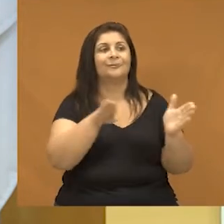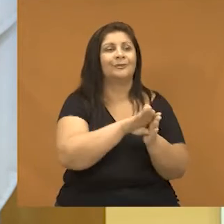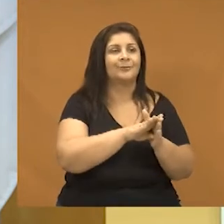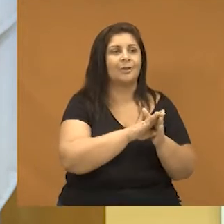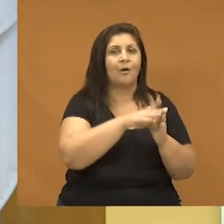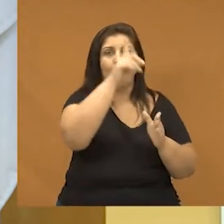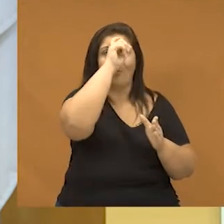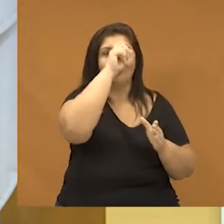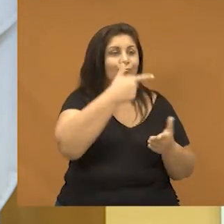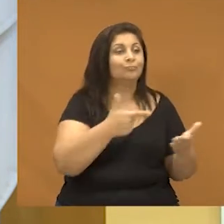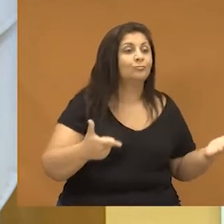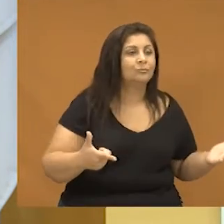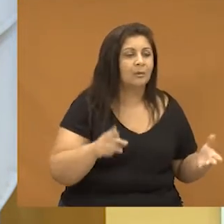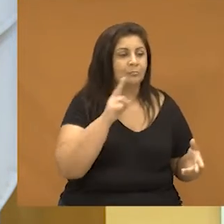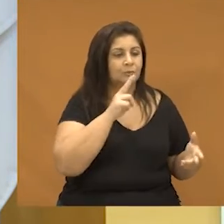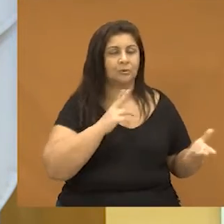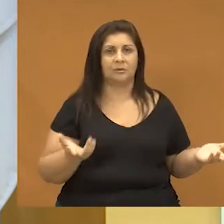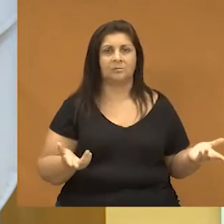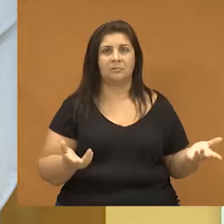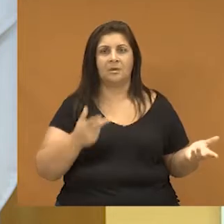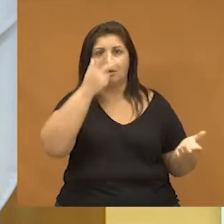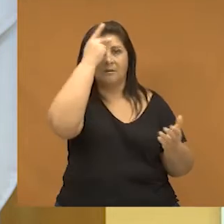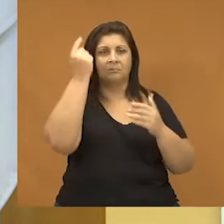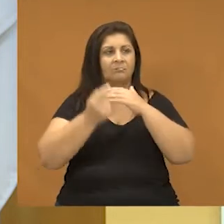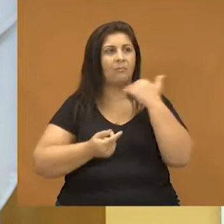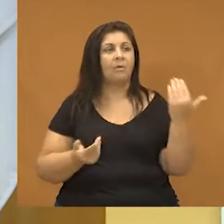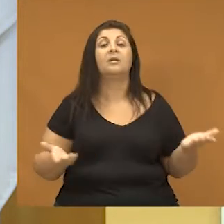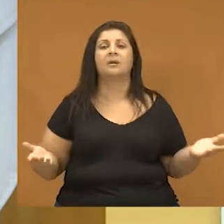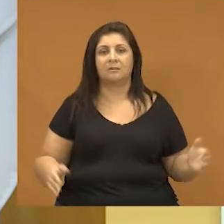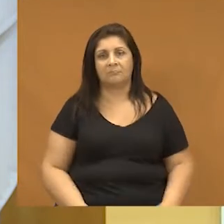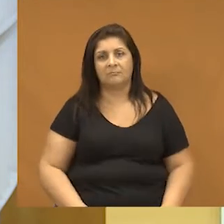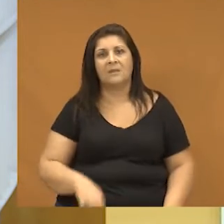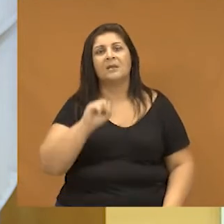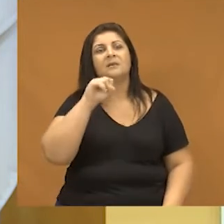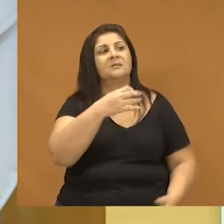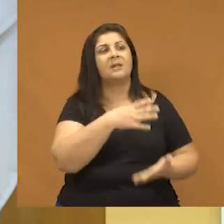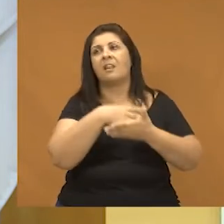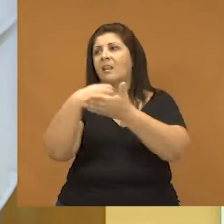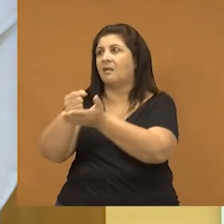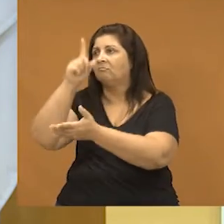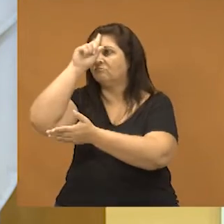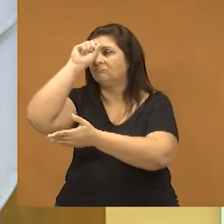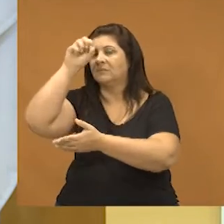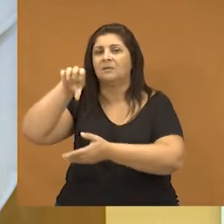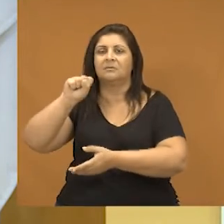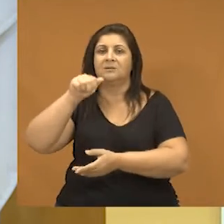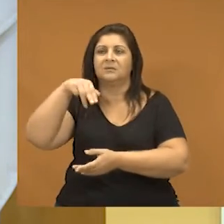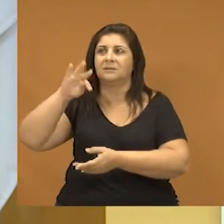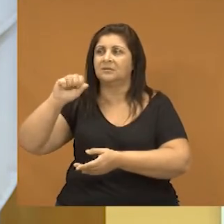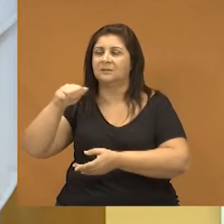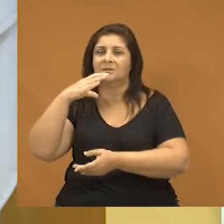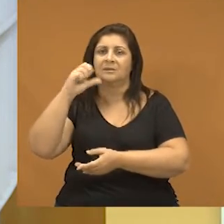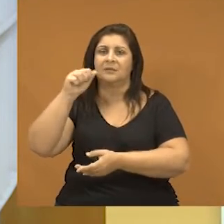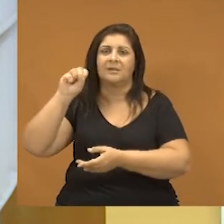estrutura, aí você chega lá, a pessoa vem a óbito, você vai justificar o quê? Se tivesse talvez levado para a Santa Casa, no caso aqui